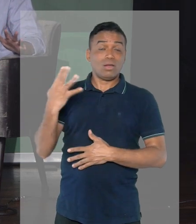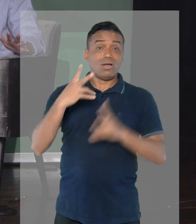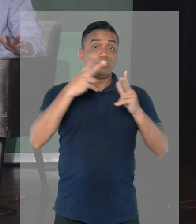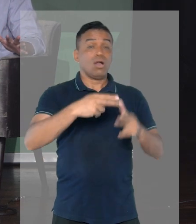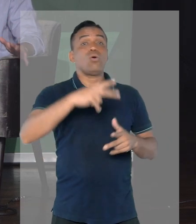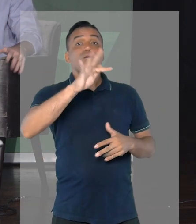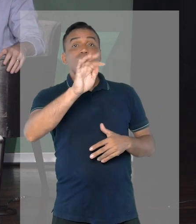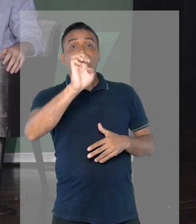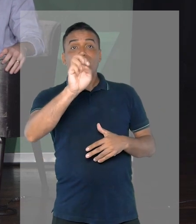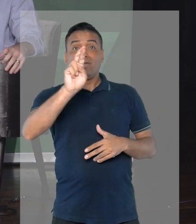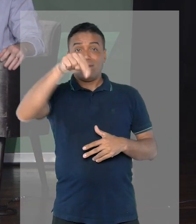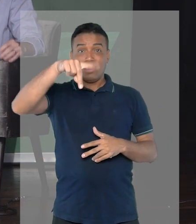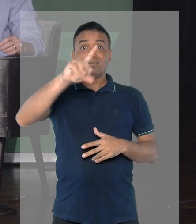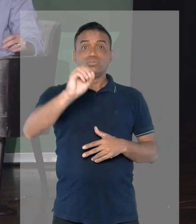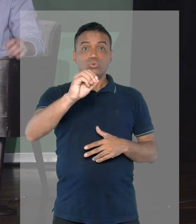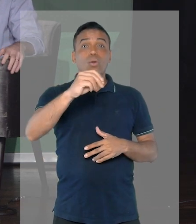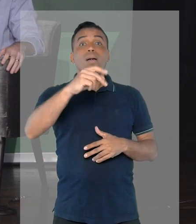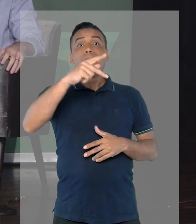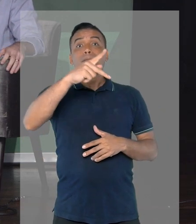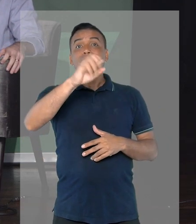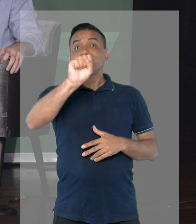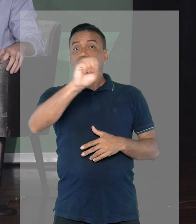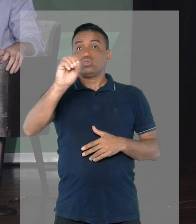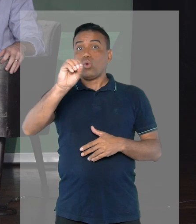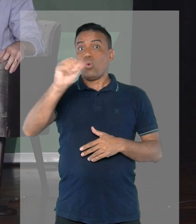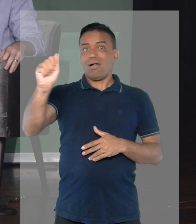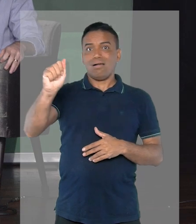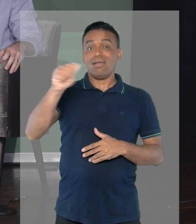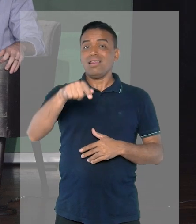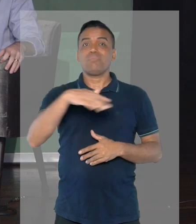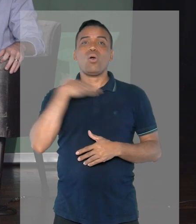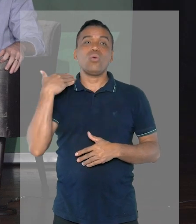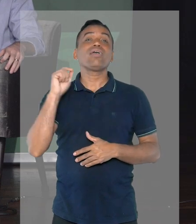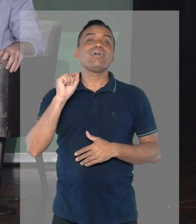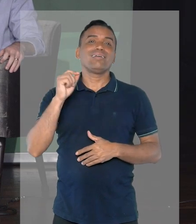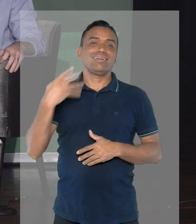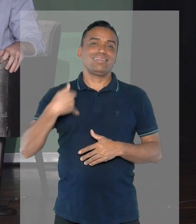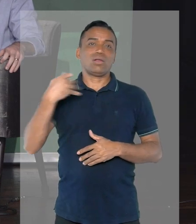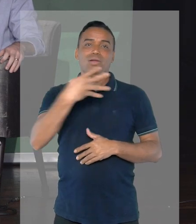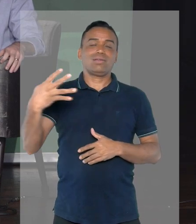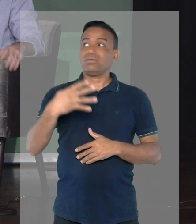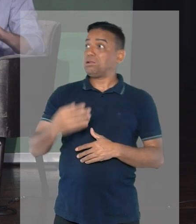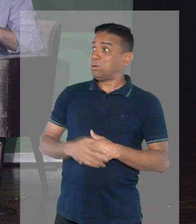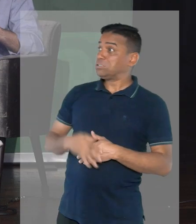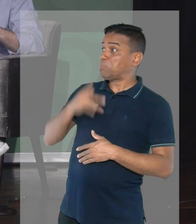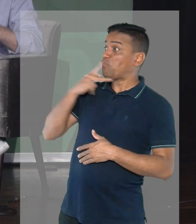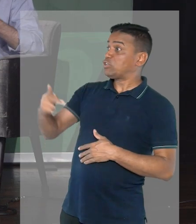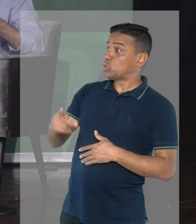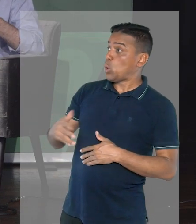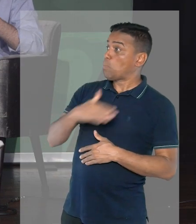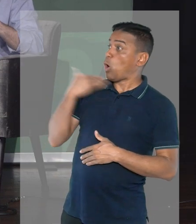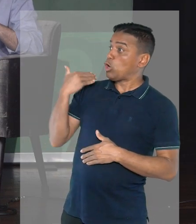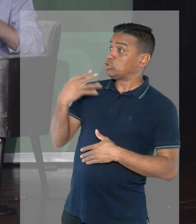como Fernando Pessoa. E ele morreu aos 44. Profetizou a própria morte. Pois é. Se não me engano,